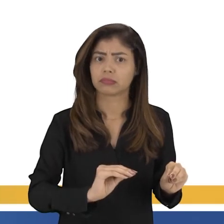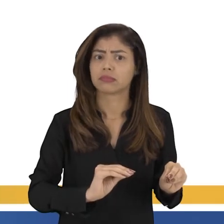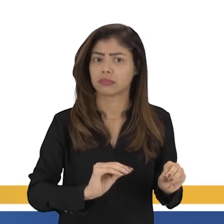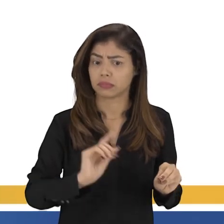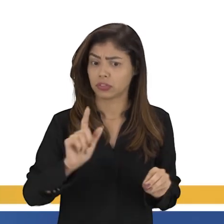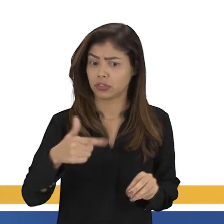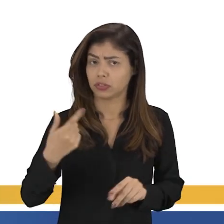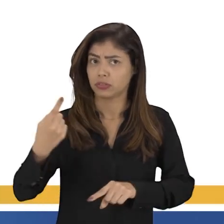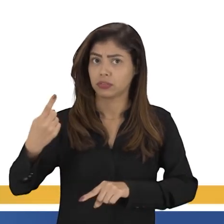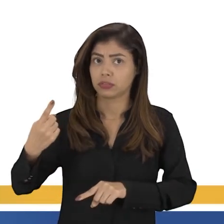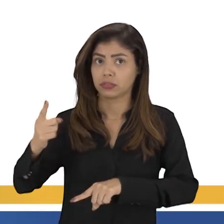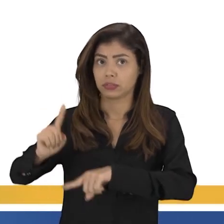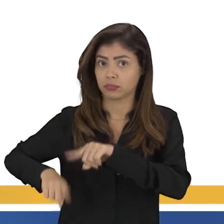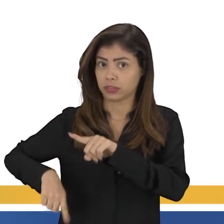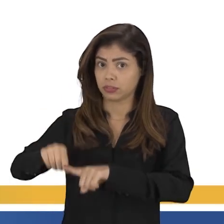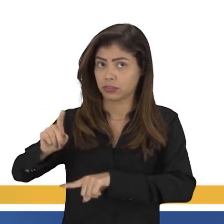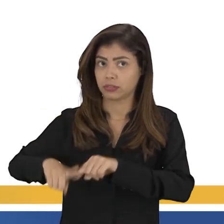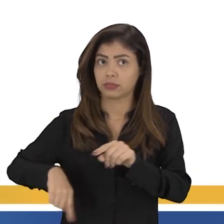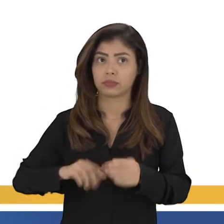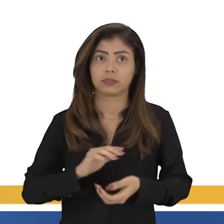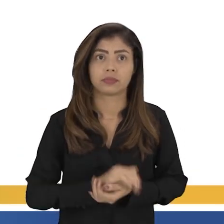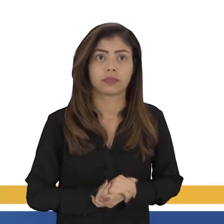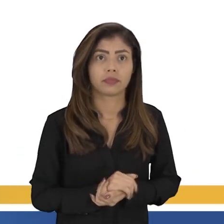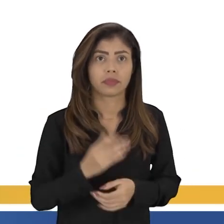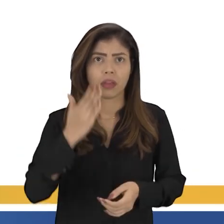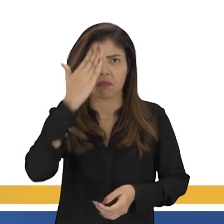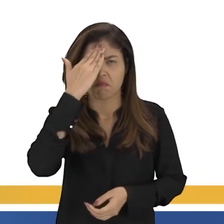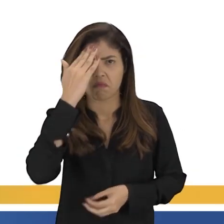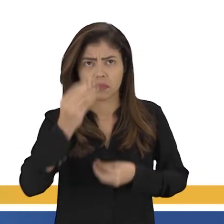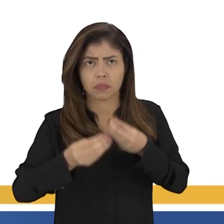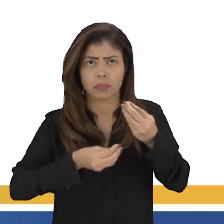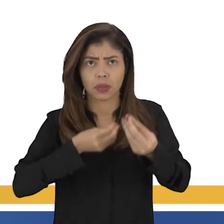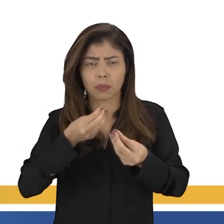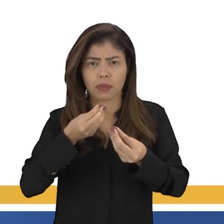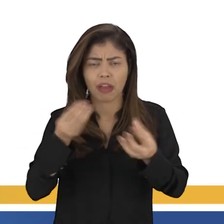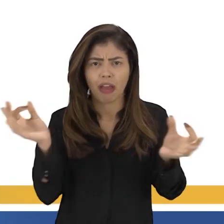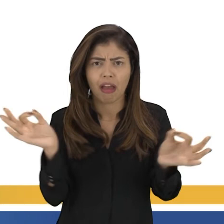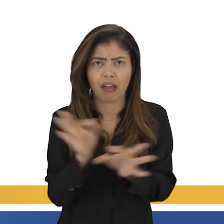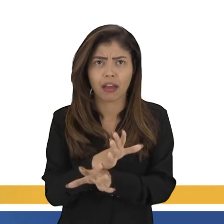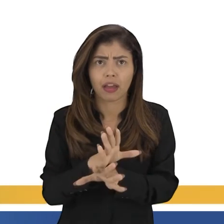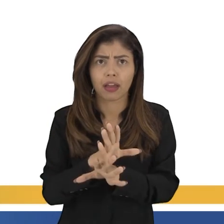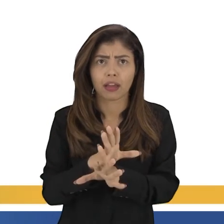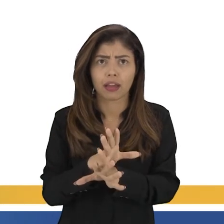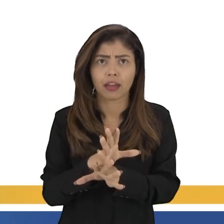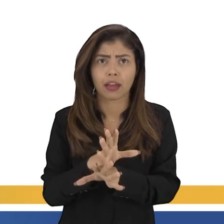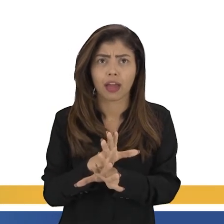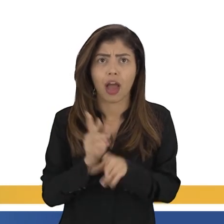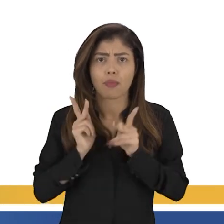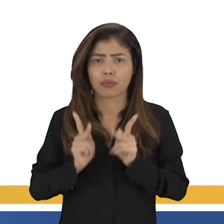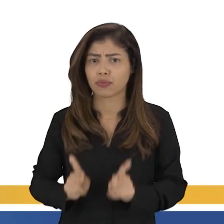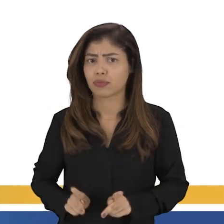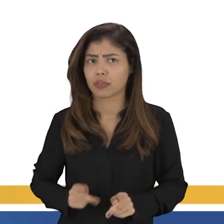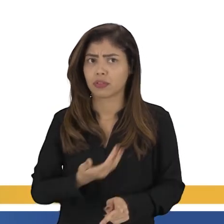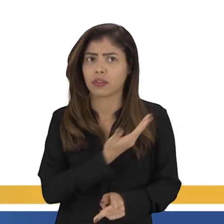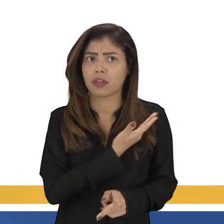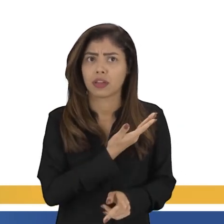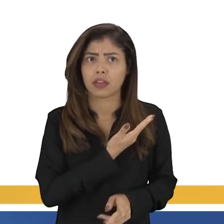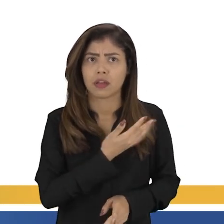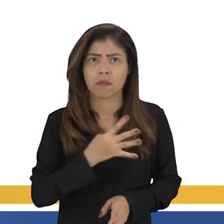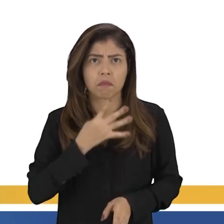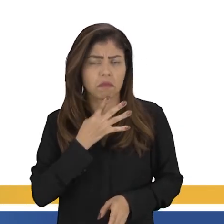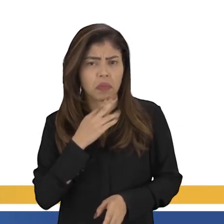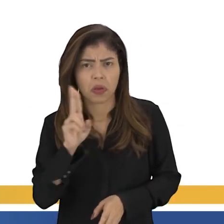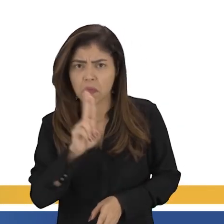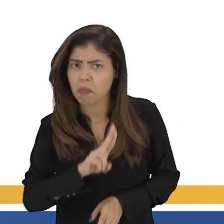é de outra pessoa, de outra matéria? Entender como desligar a postura do colega? Ou desconhecer como usar